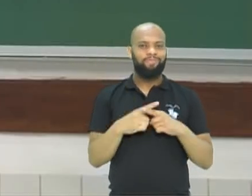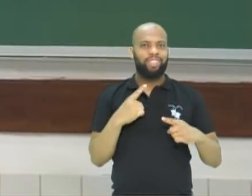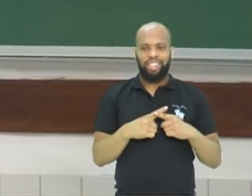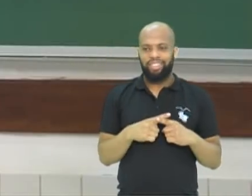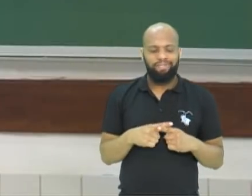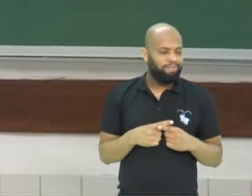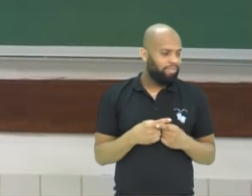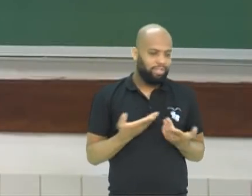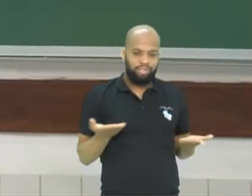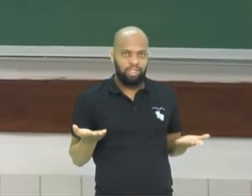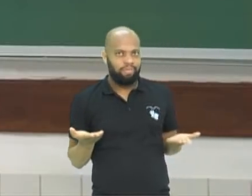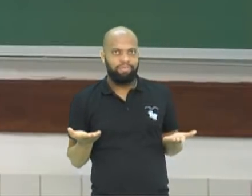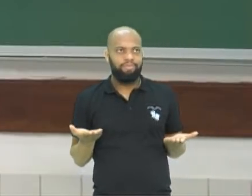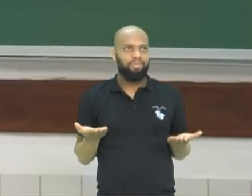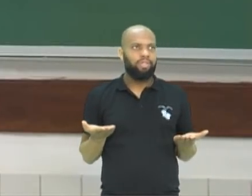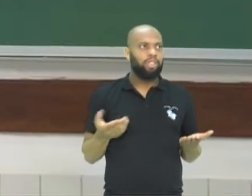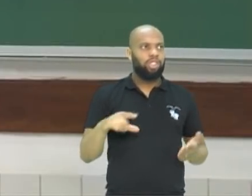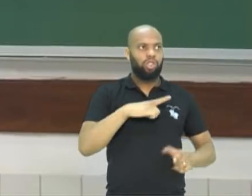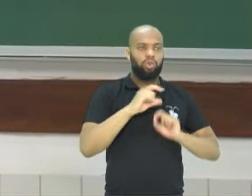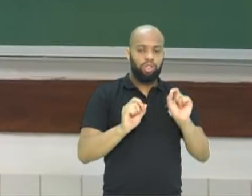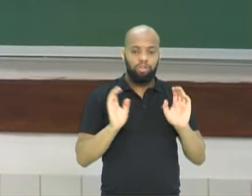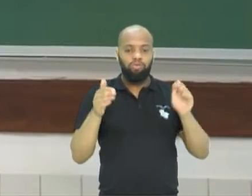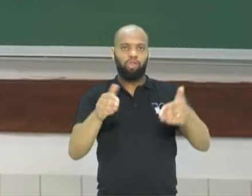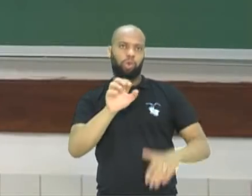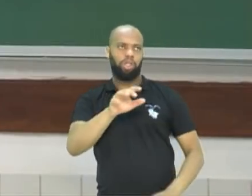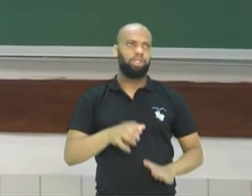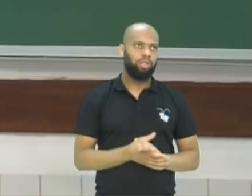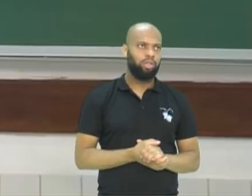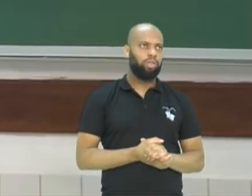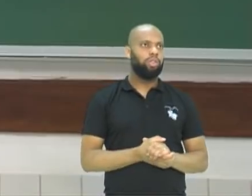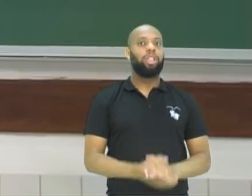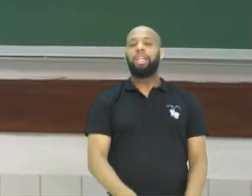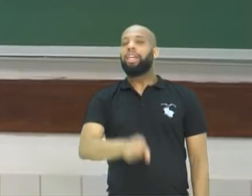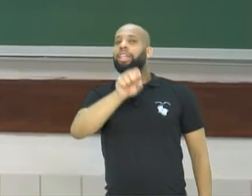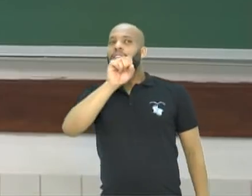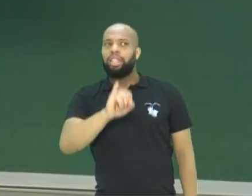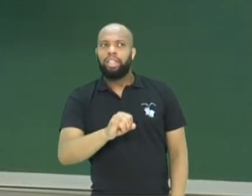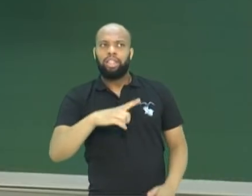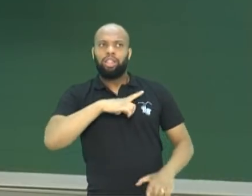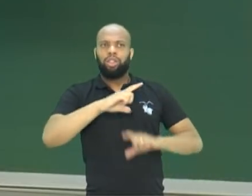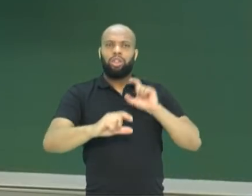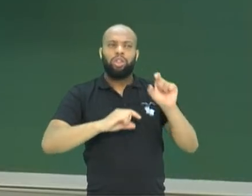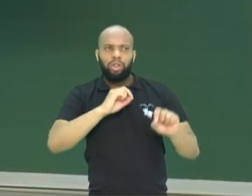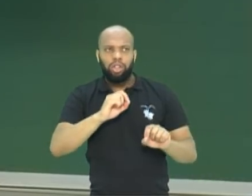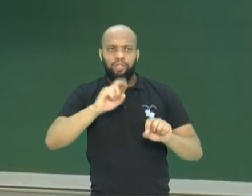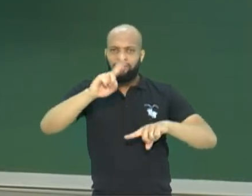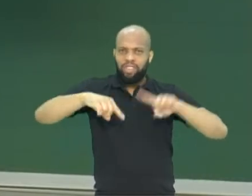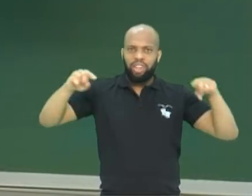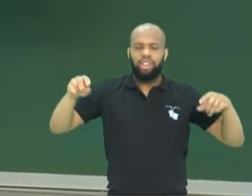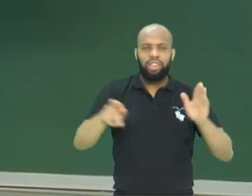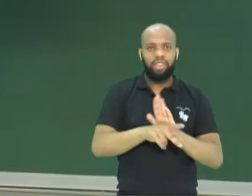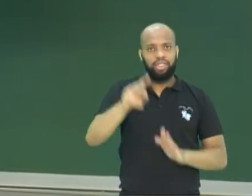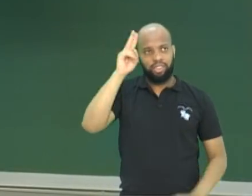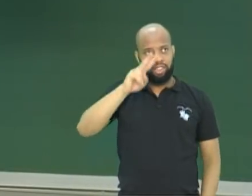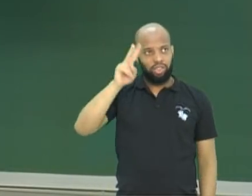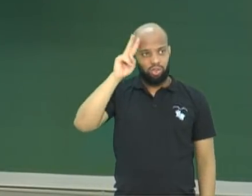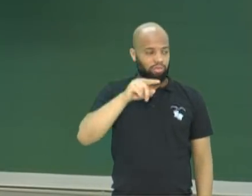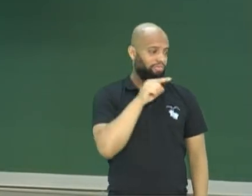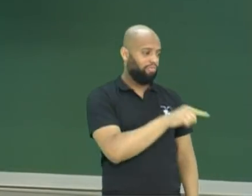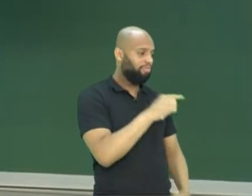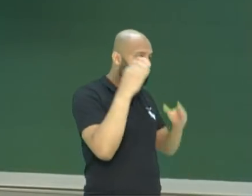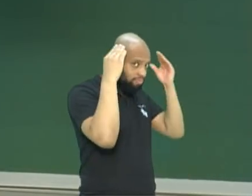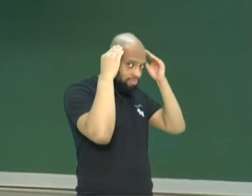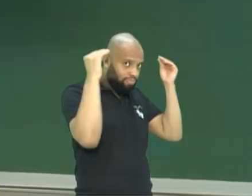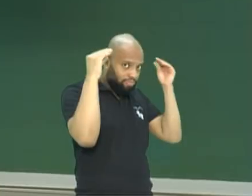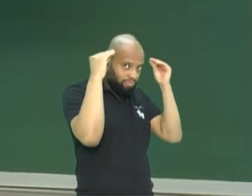isso. Ficaram focados nisso. Se fosse para avaliar a história da girafa segundo Lamarck, o Lamarck